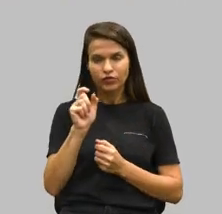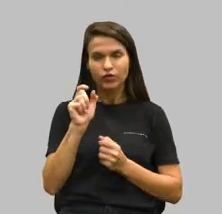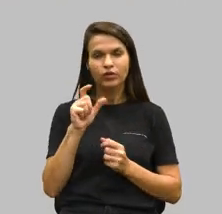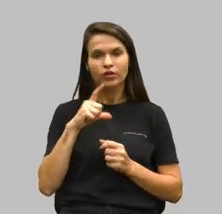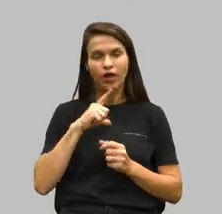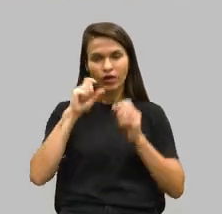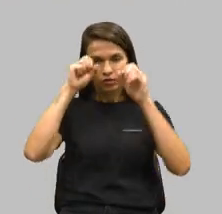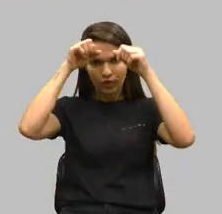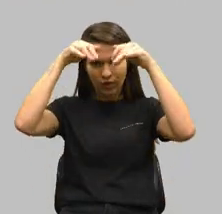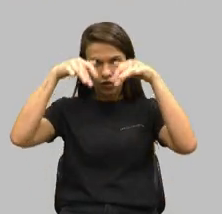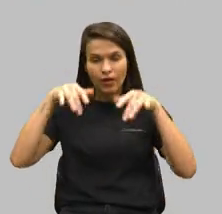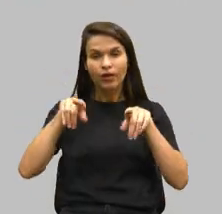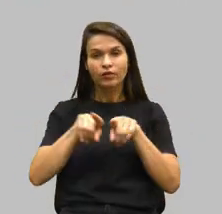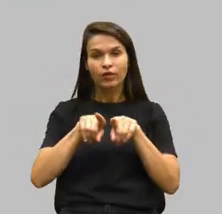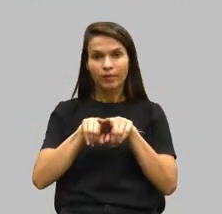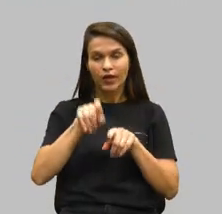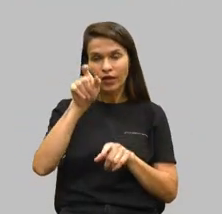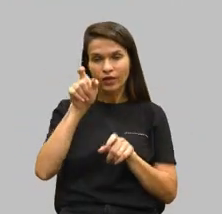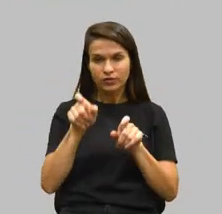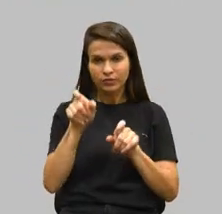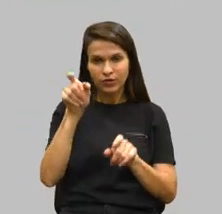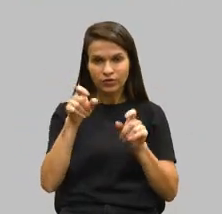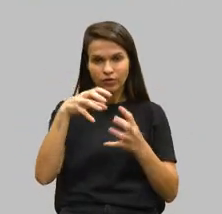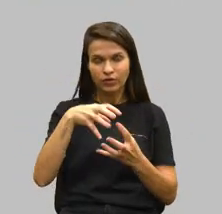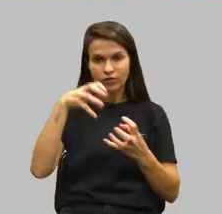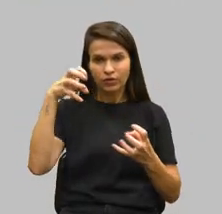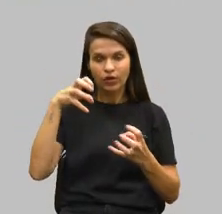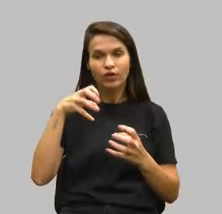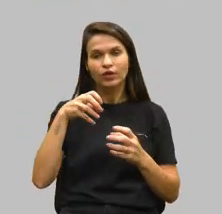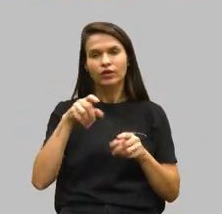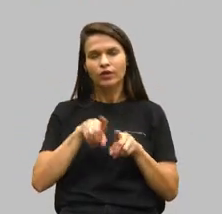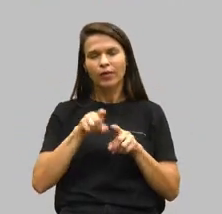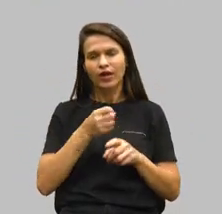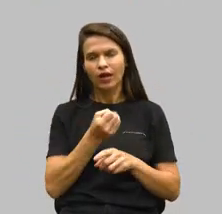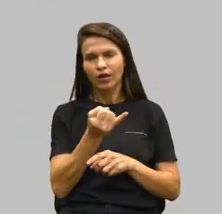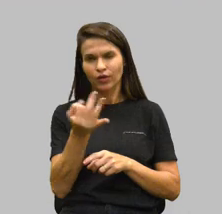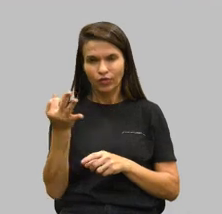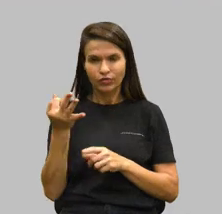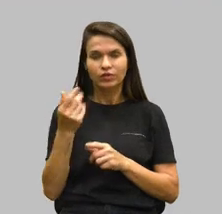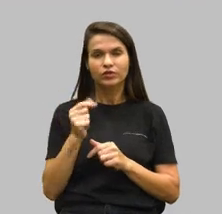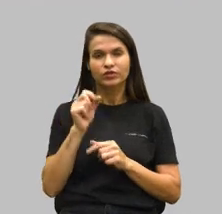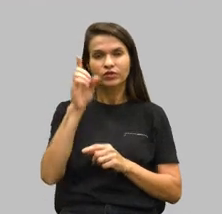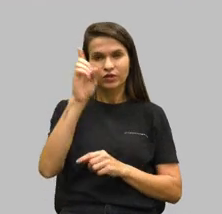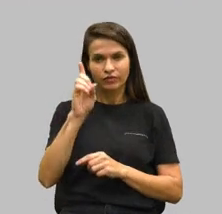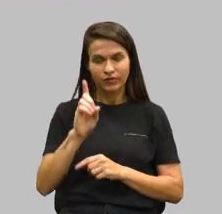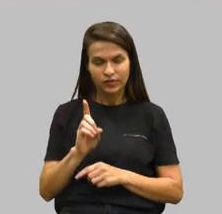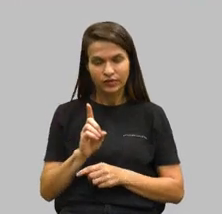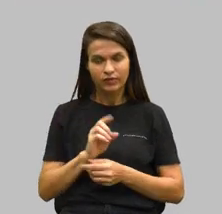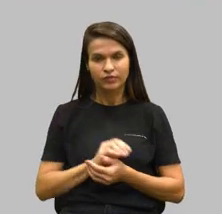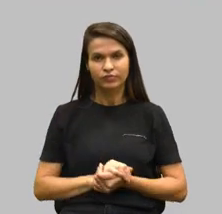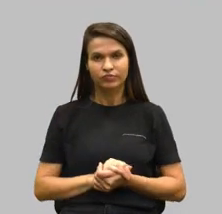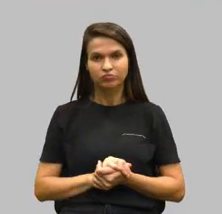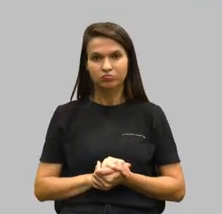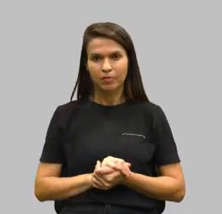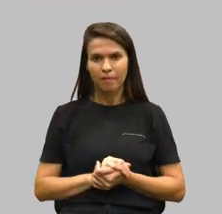autistas mas também as pessoas idosas e as demais deficiências mais algum